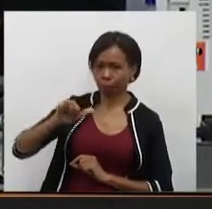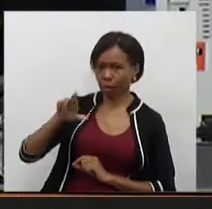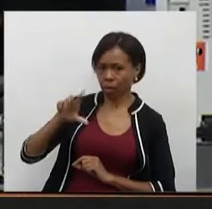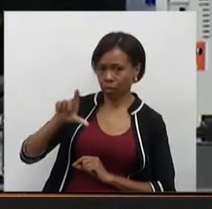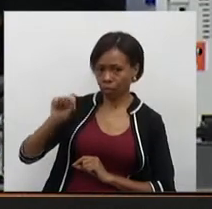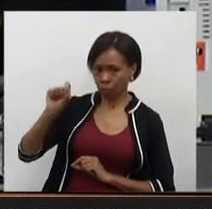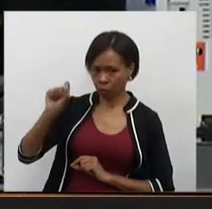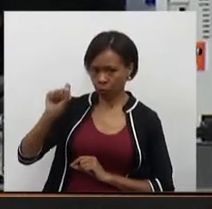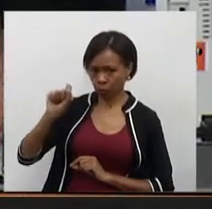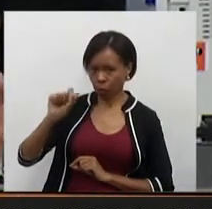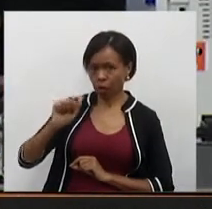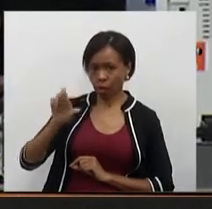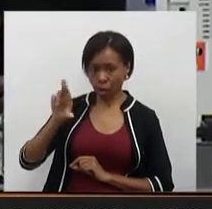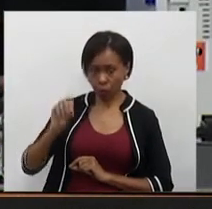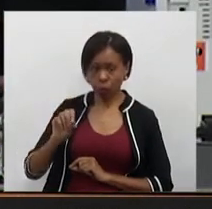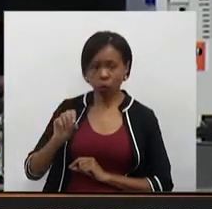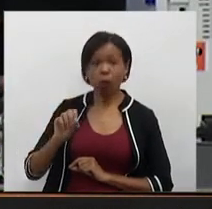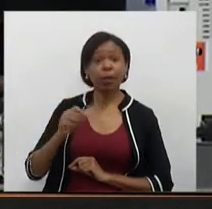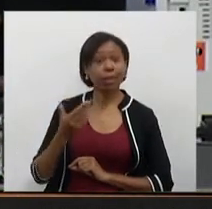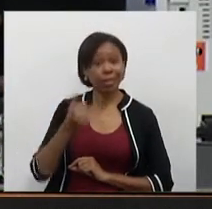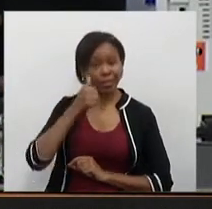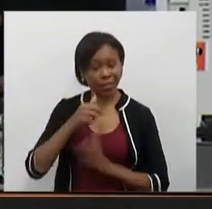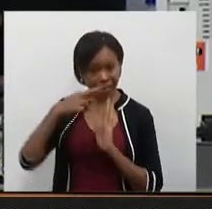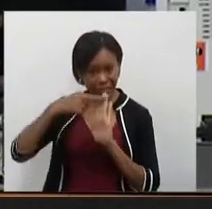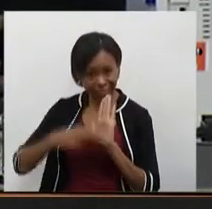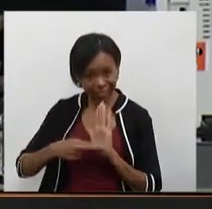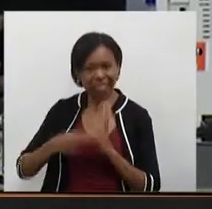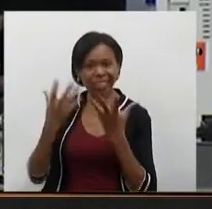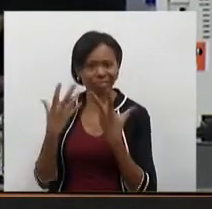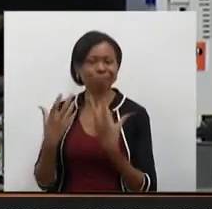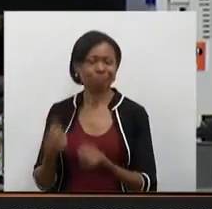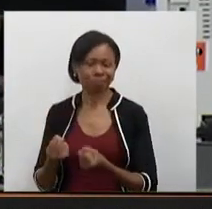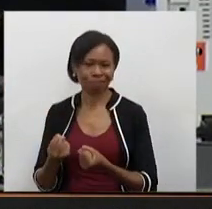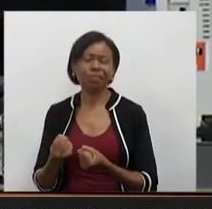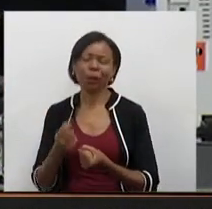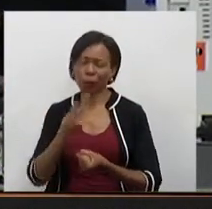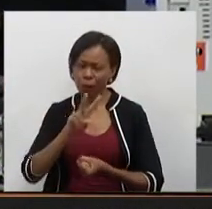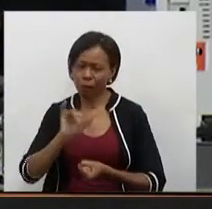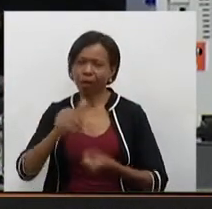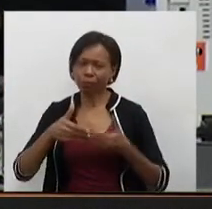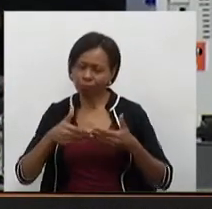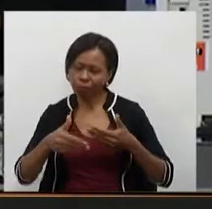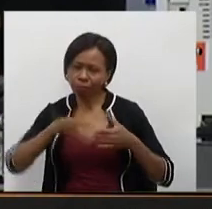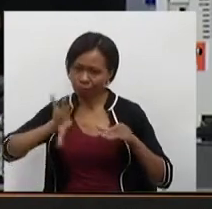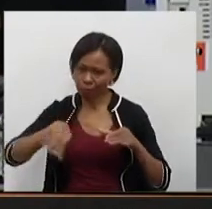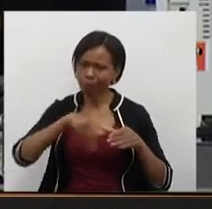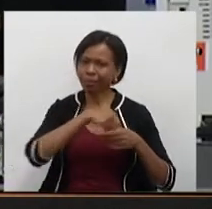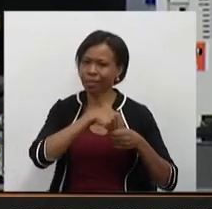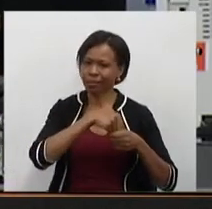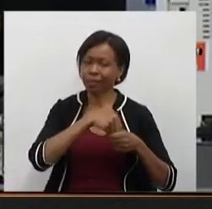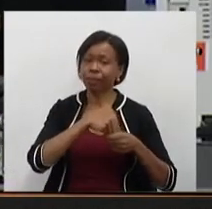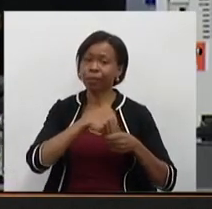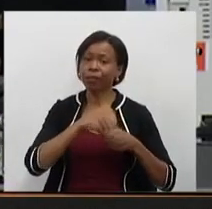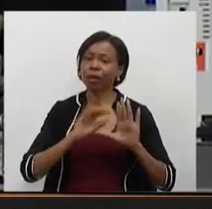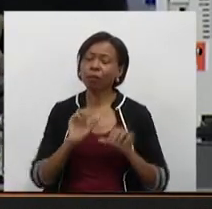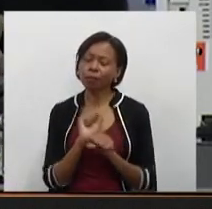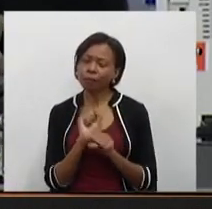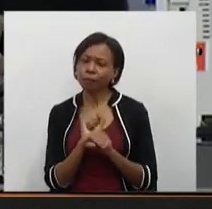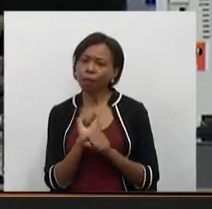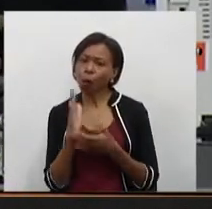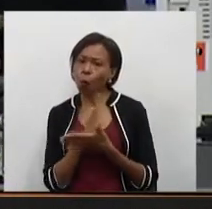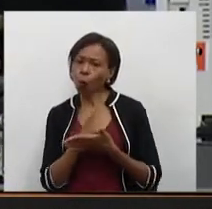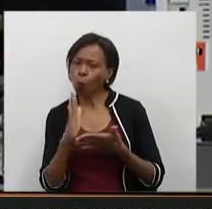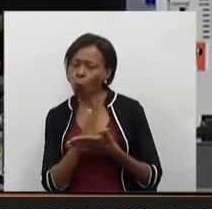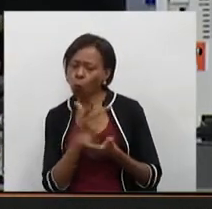acatou. Então, ele vai fazer parte. O projeto aguarda apenas alguns destaques para ser aprovado e seguir